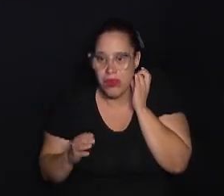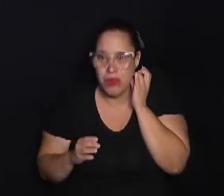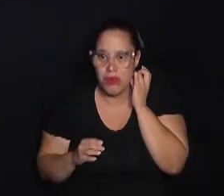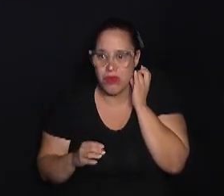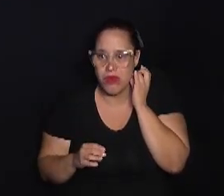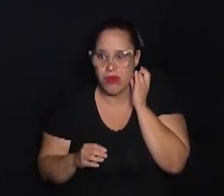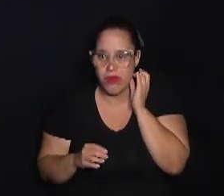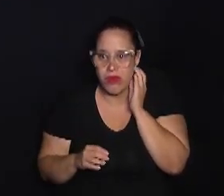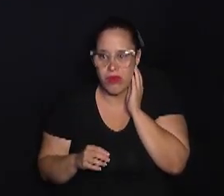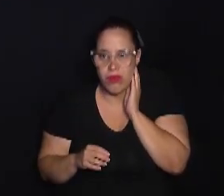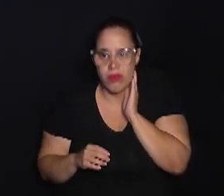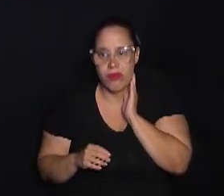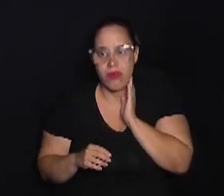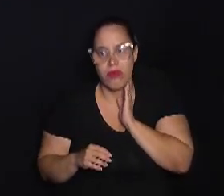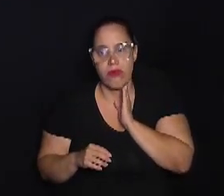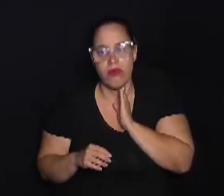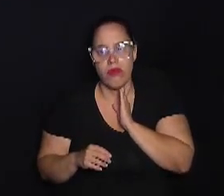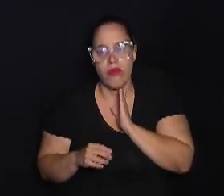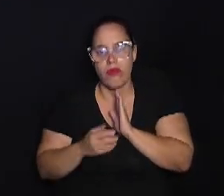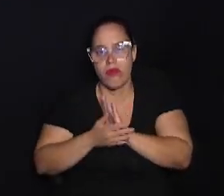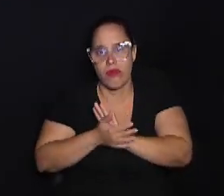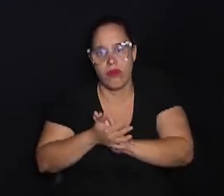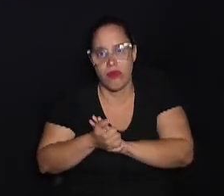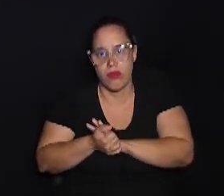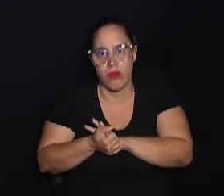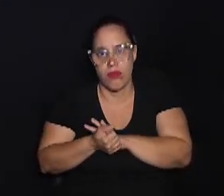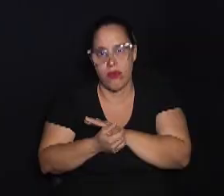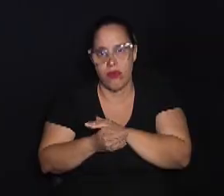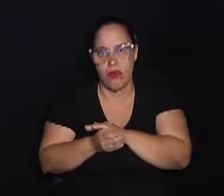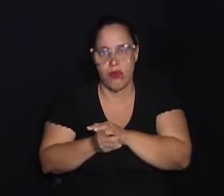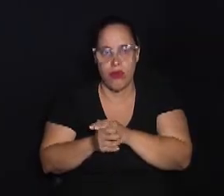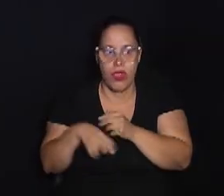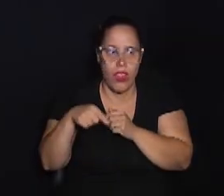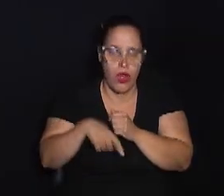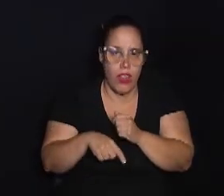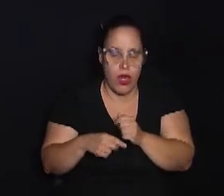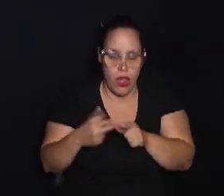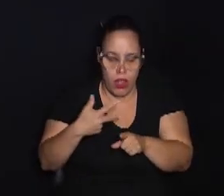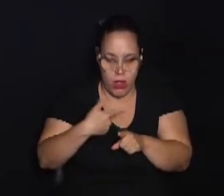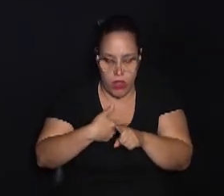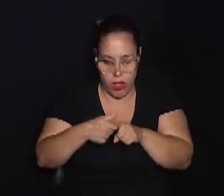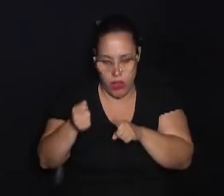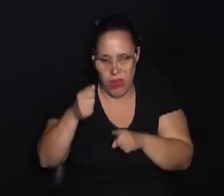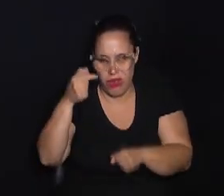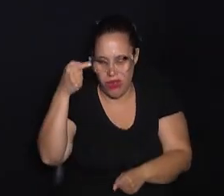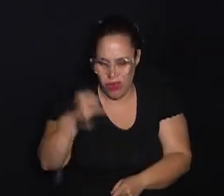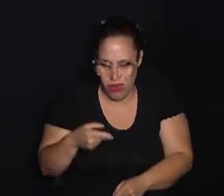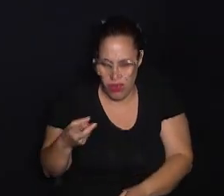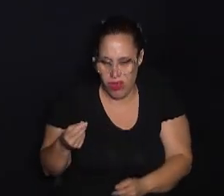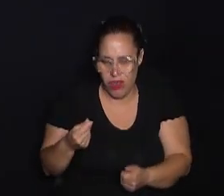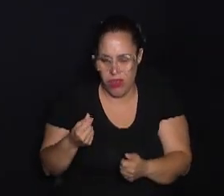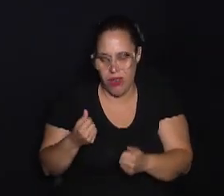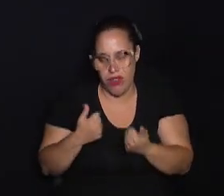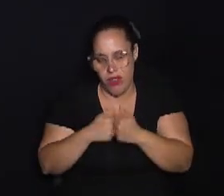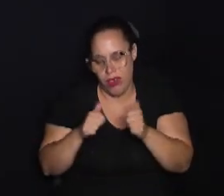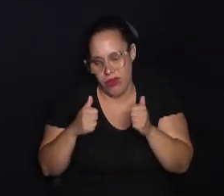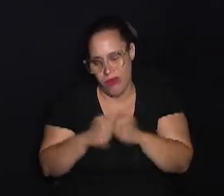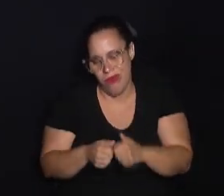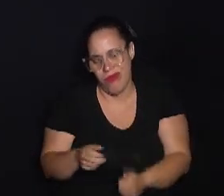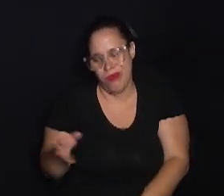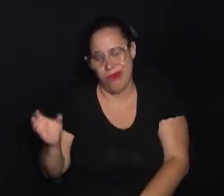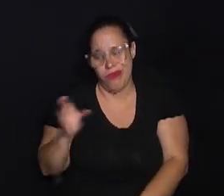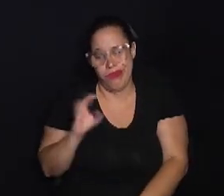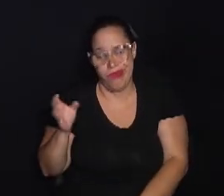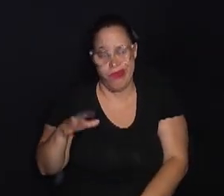segundo estudos, dados, estatística aí, apontam. Então aqui o aluguel é caro, aqui a passagem de ônibus, a tarifa é